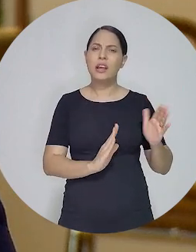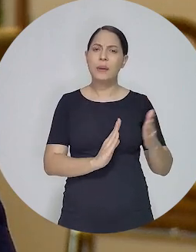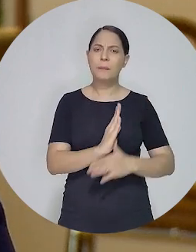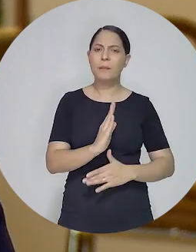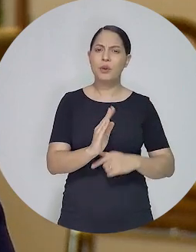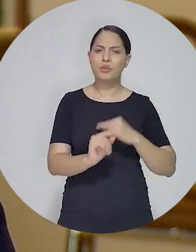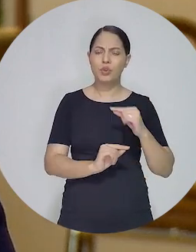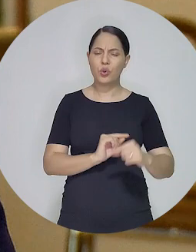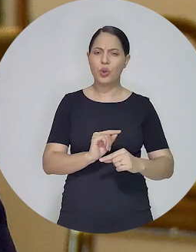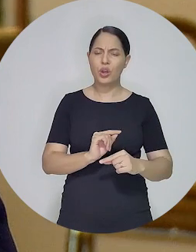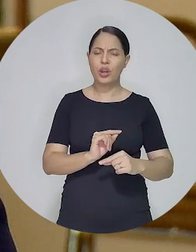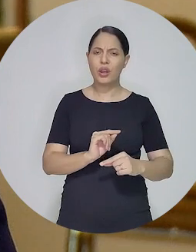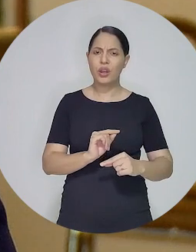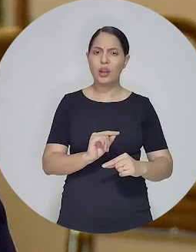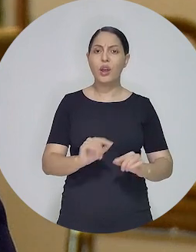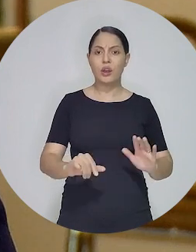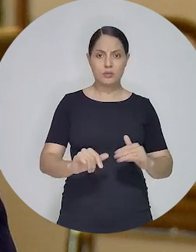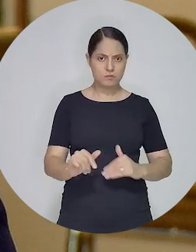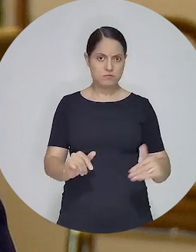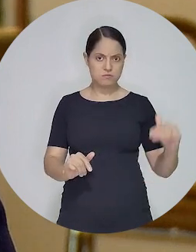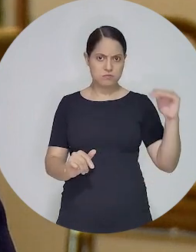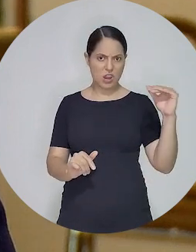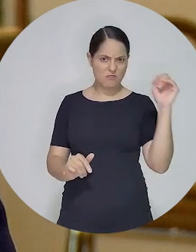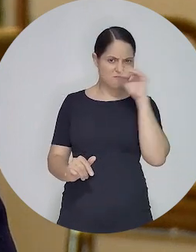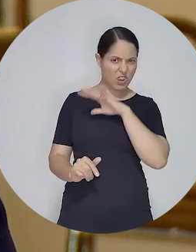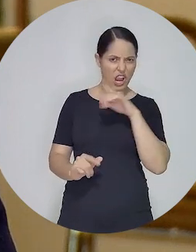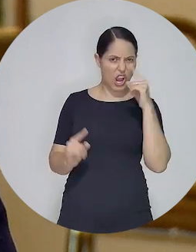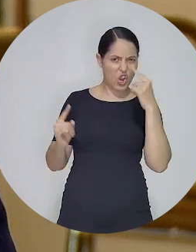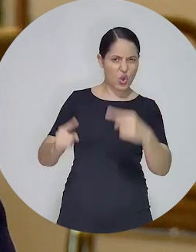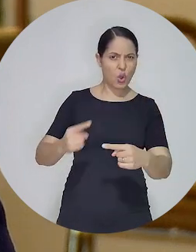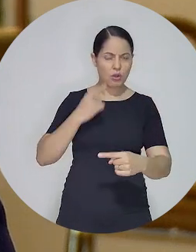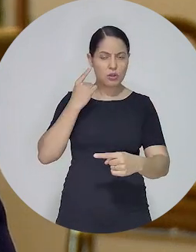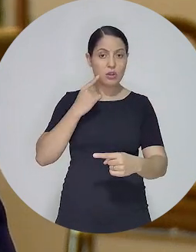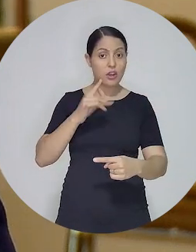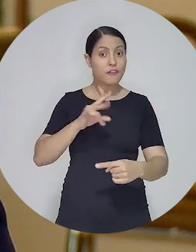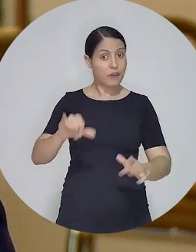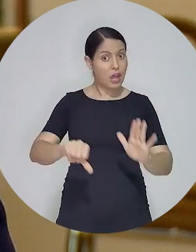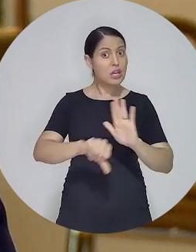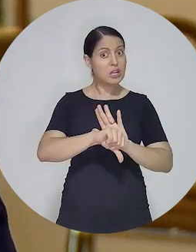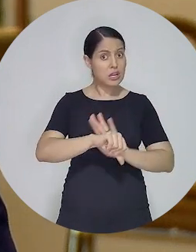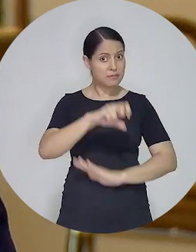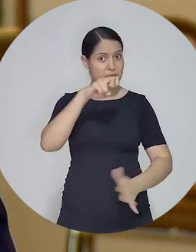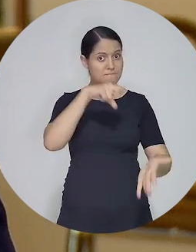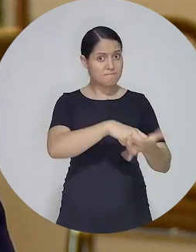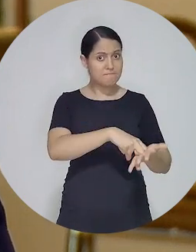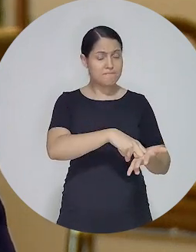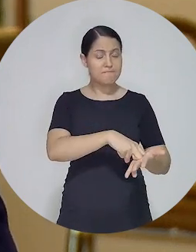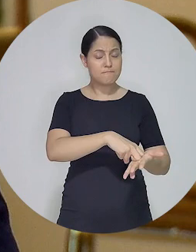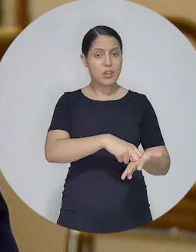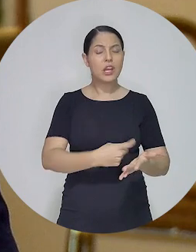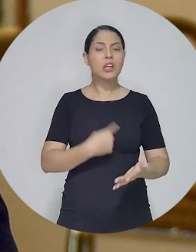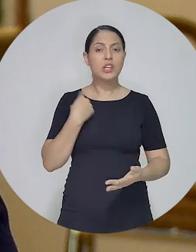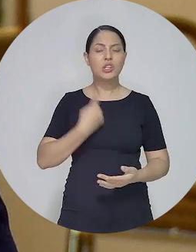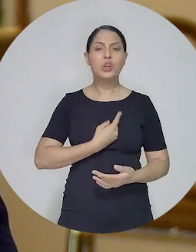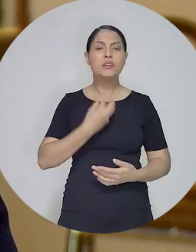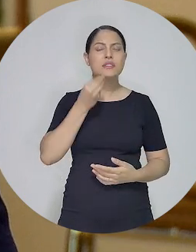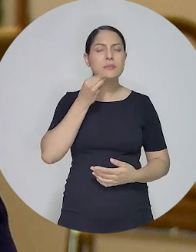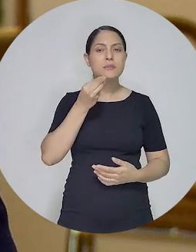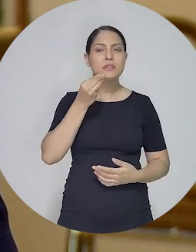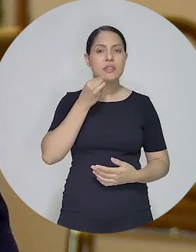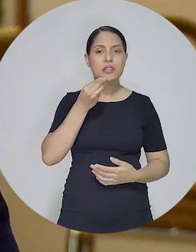aprovou, a lei que após aprovada criminalizou a violação de prerrogativas. Estamos tentando colocar isso,